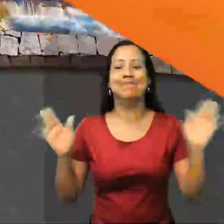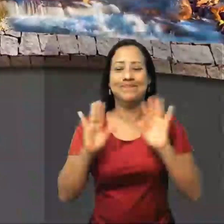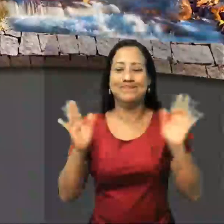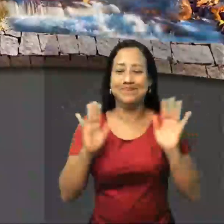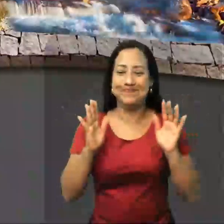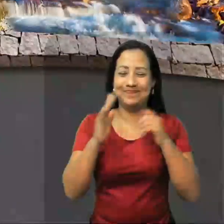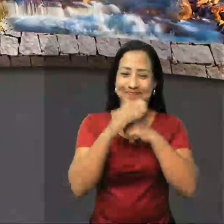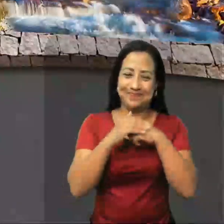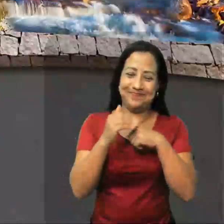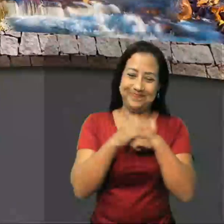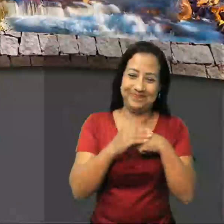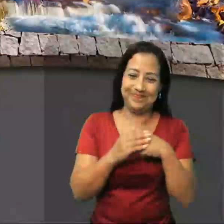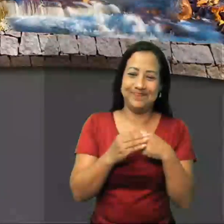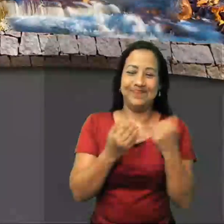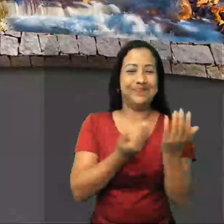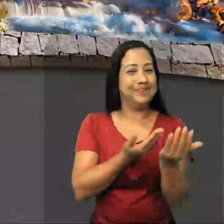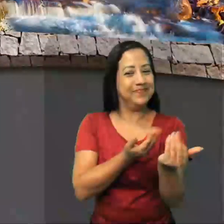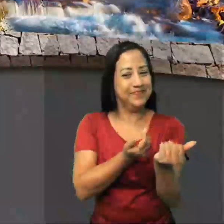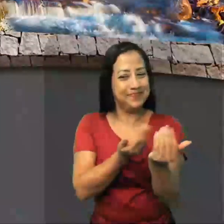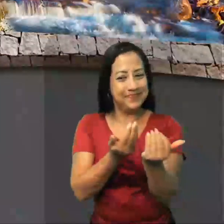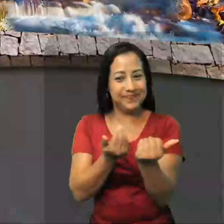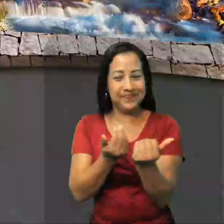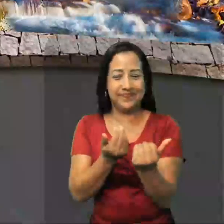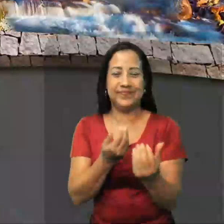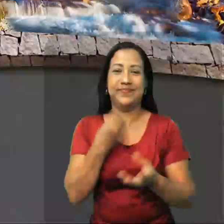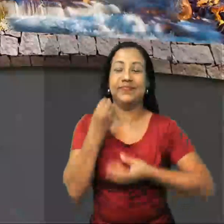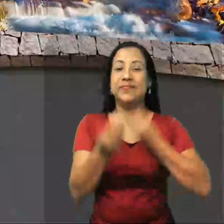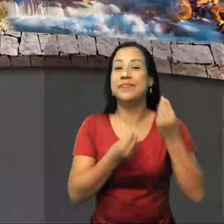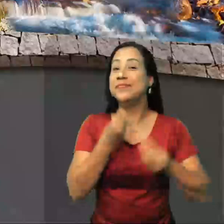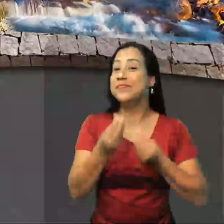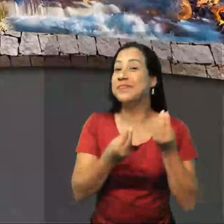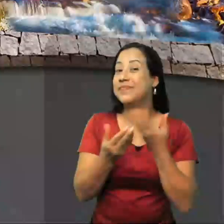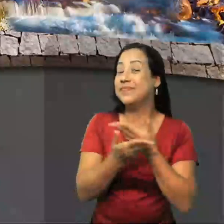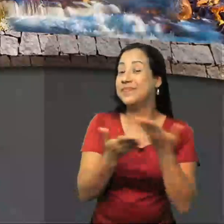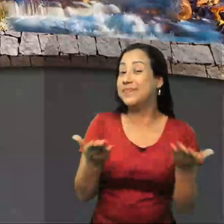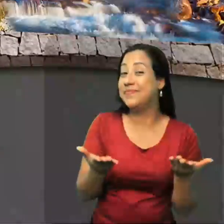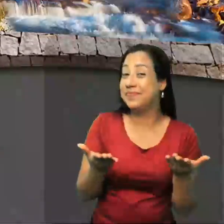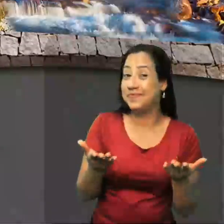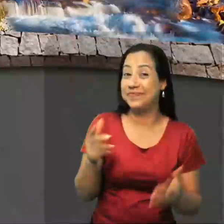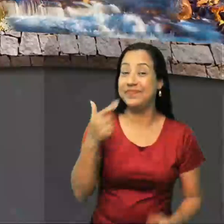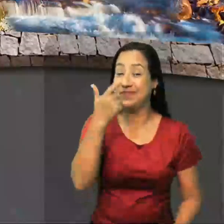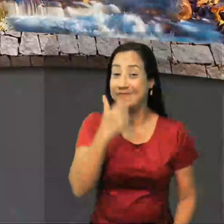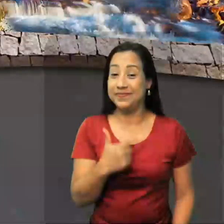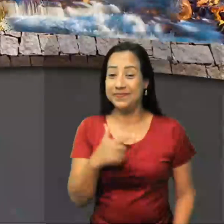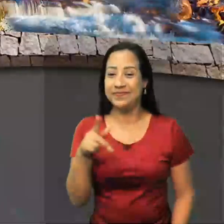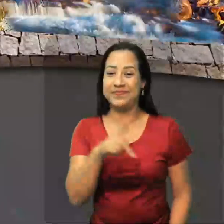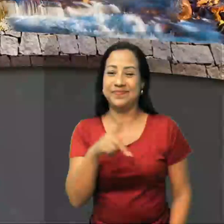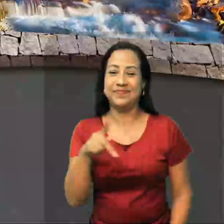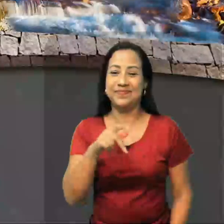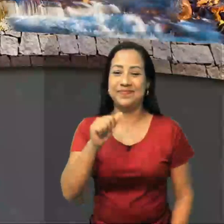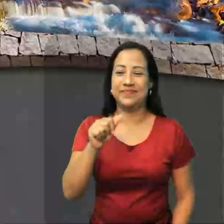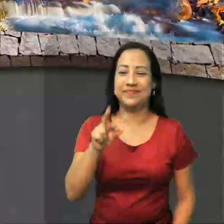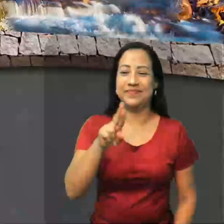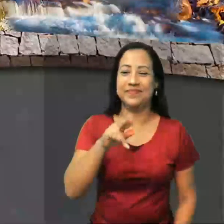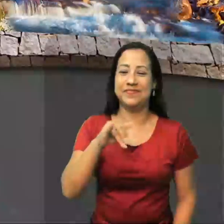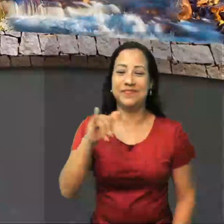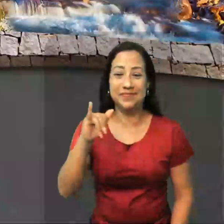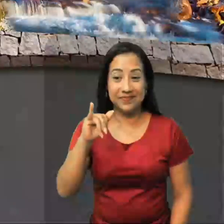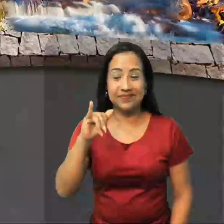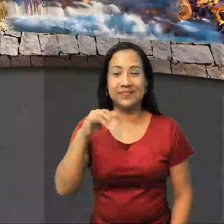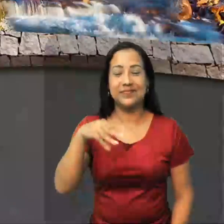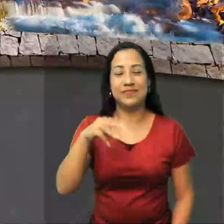Olá, meu querido jovem! Como é que estão vocês? Aqui é o professor Arimateia. Mais uma vez estou aqui de